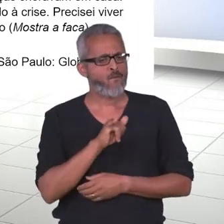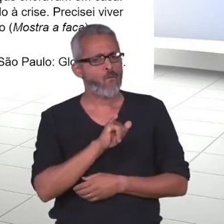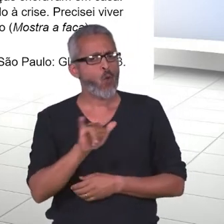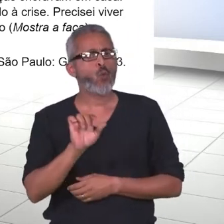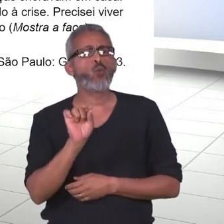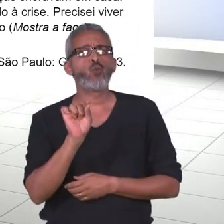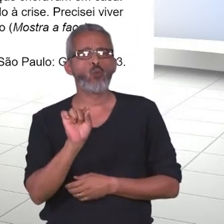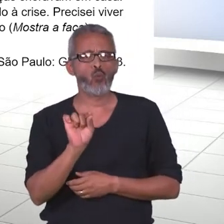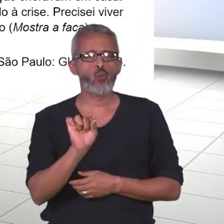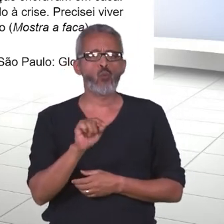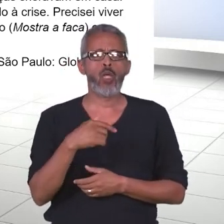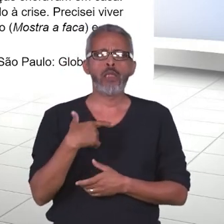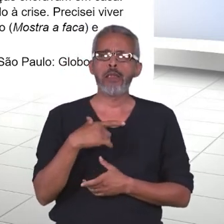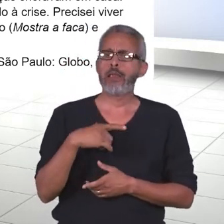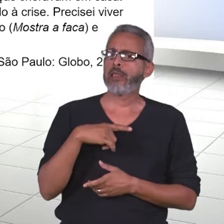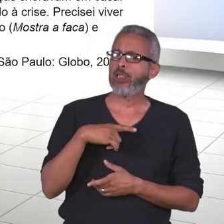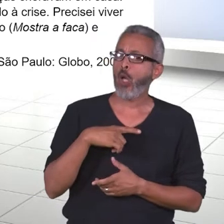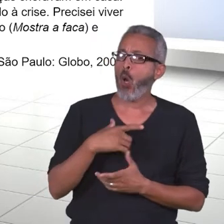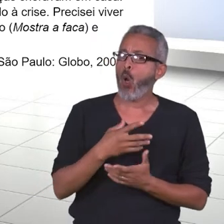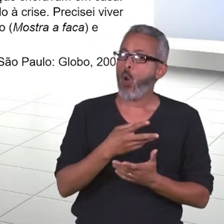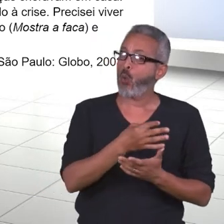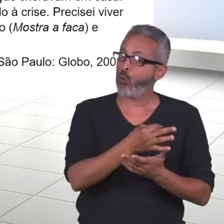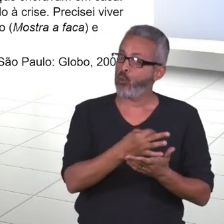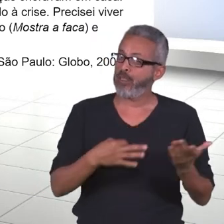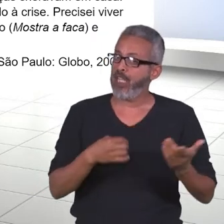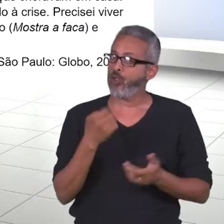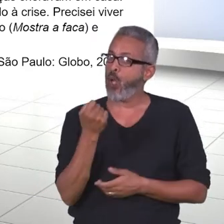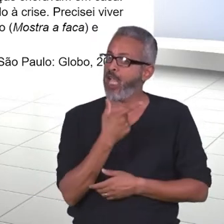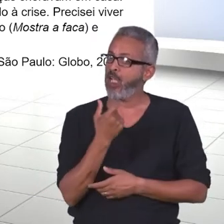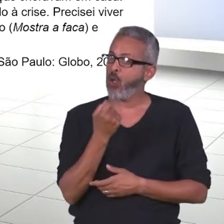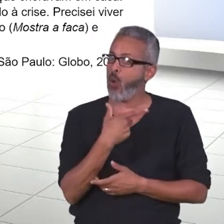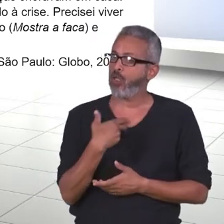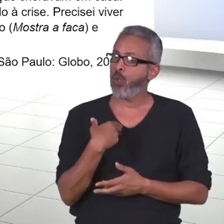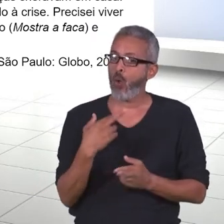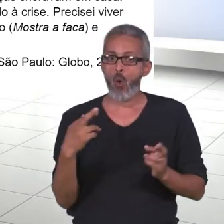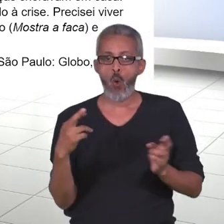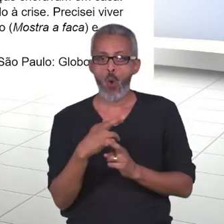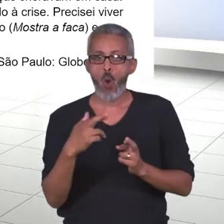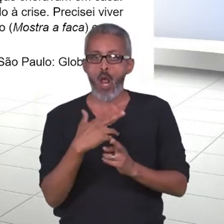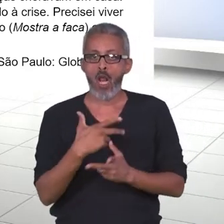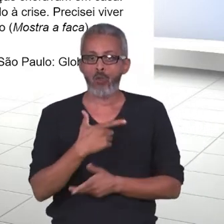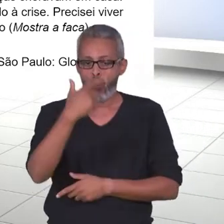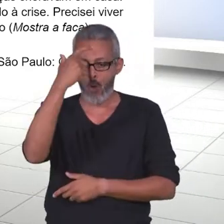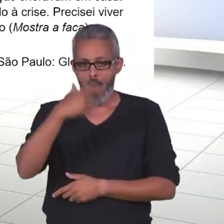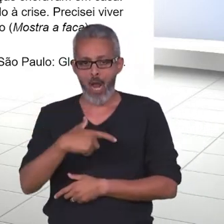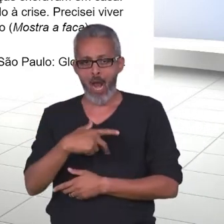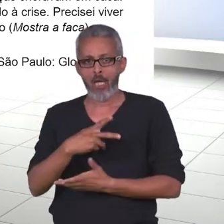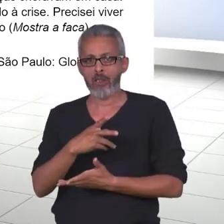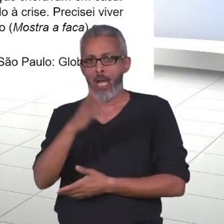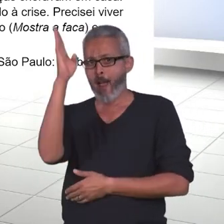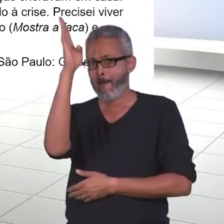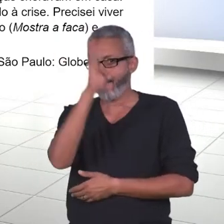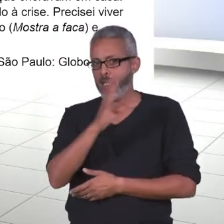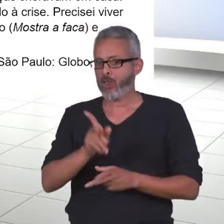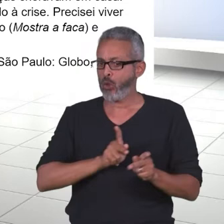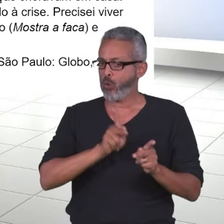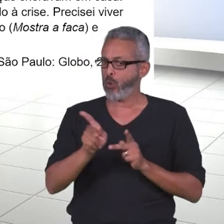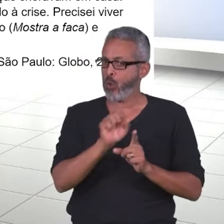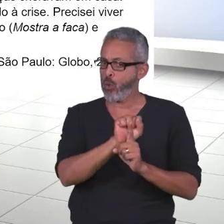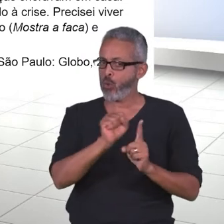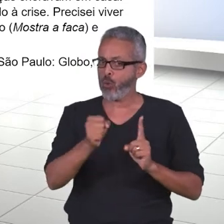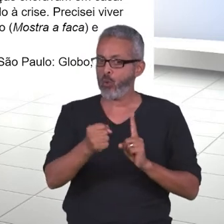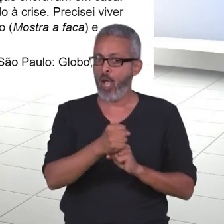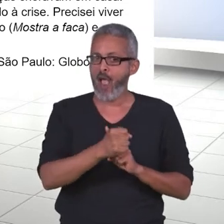tragédia. Começaram a me tratar como maluco, a me olhar de esguelha, a não me receber mais.